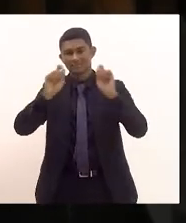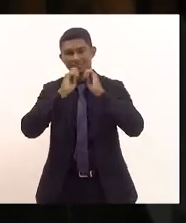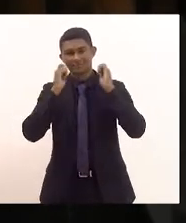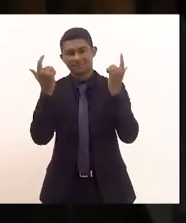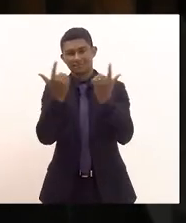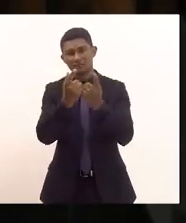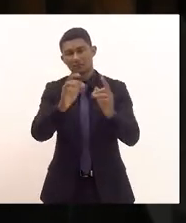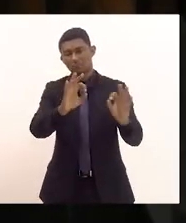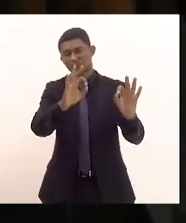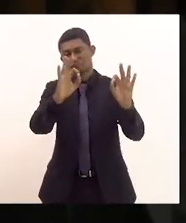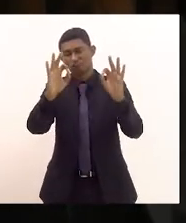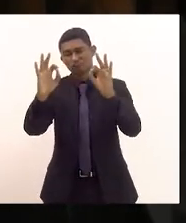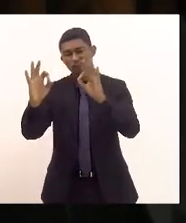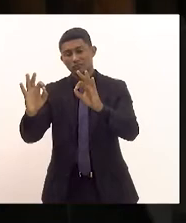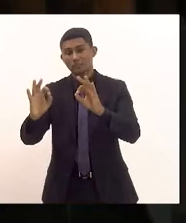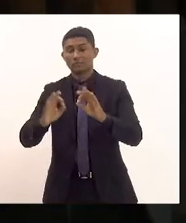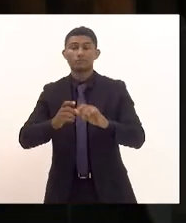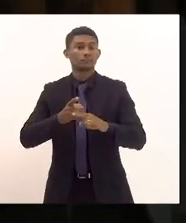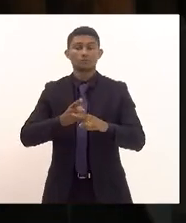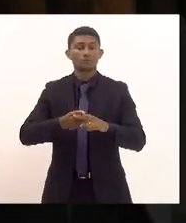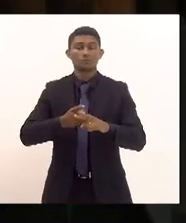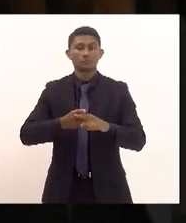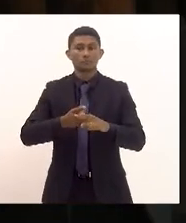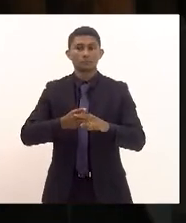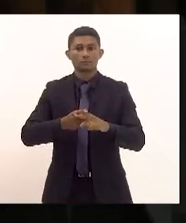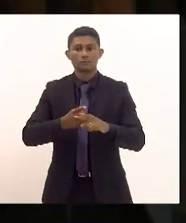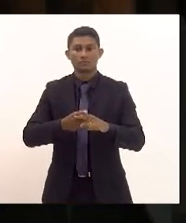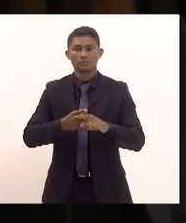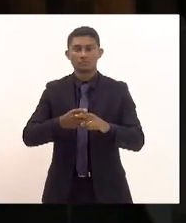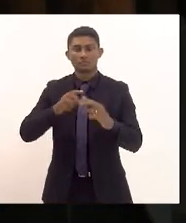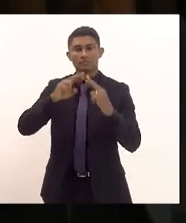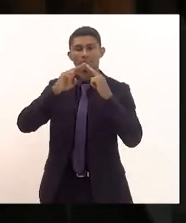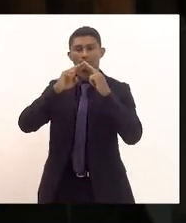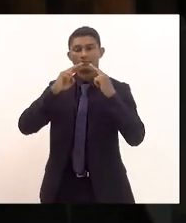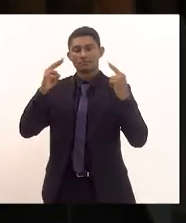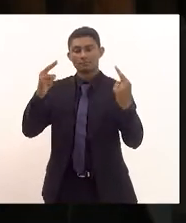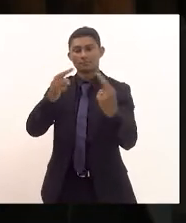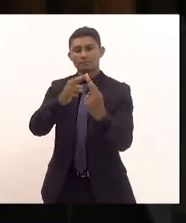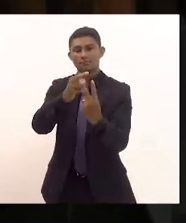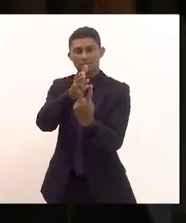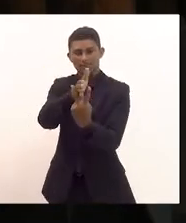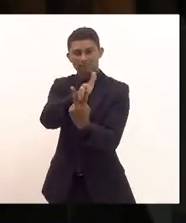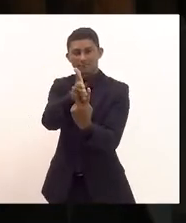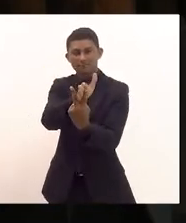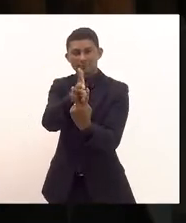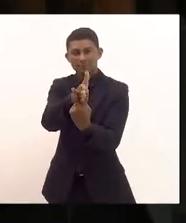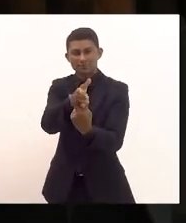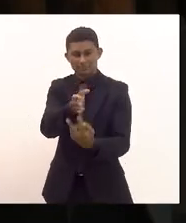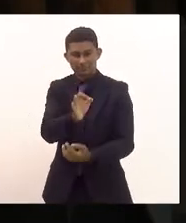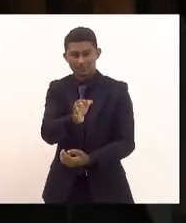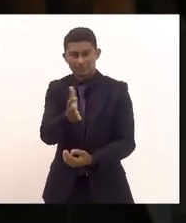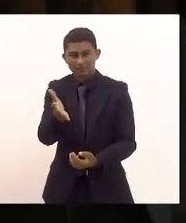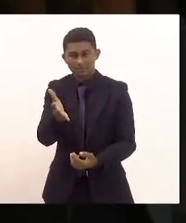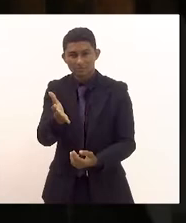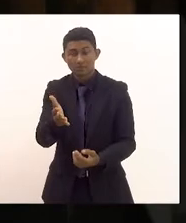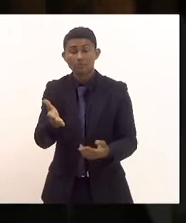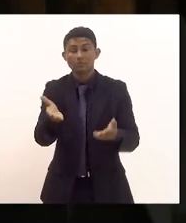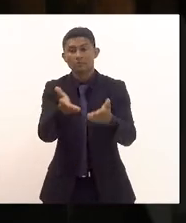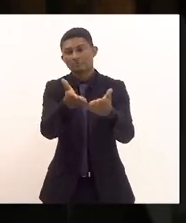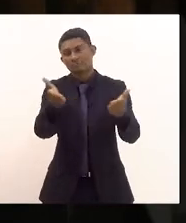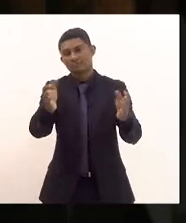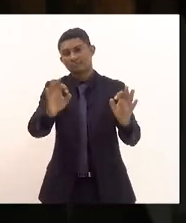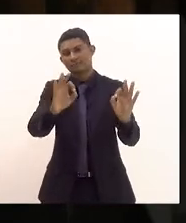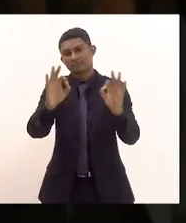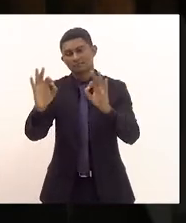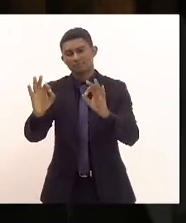remota Já que as reuniões são híbridas Olá senhoras e senhores telespectadores